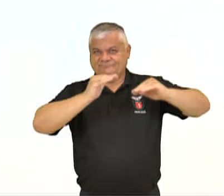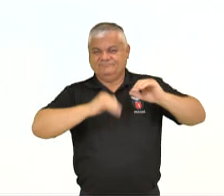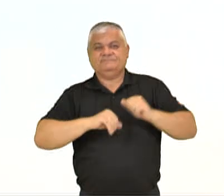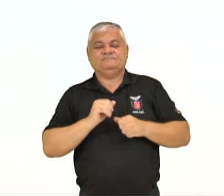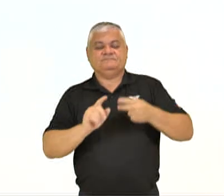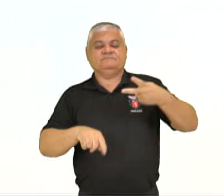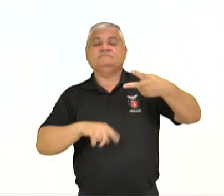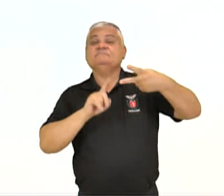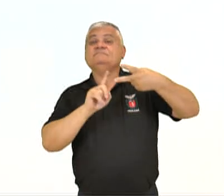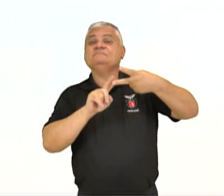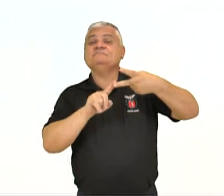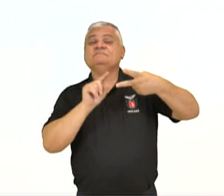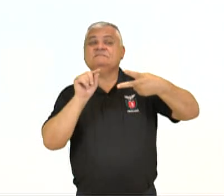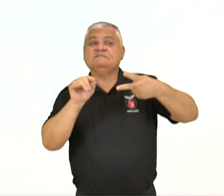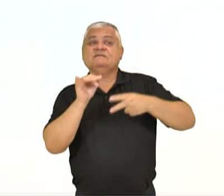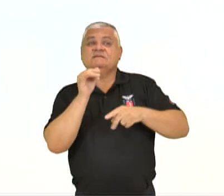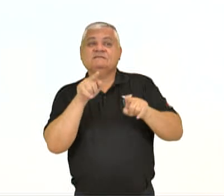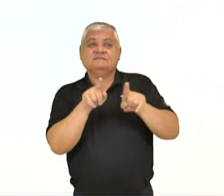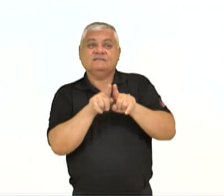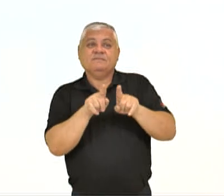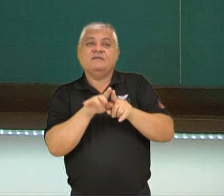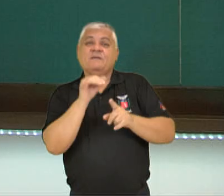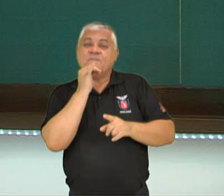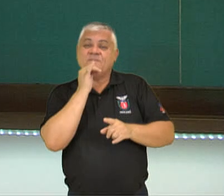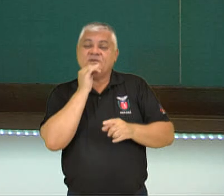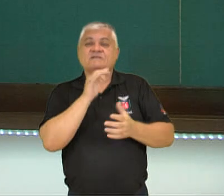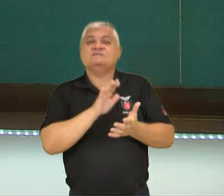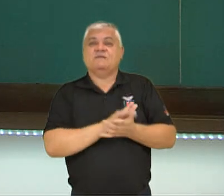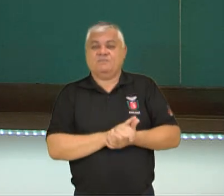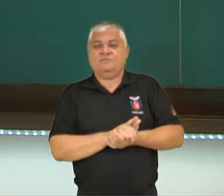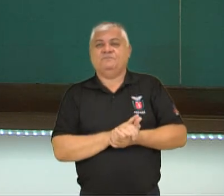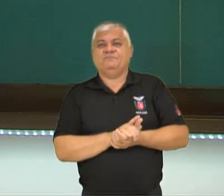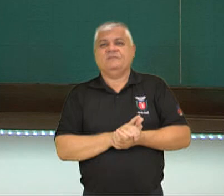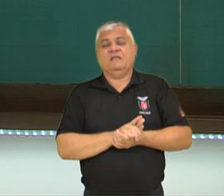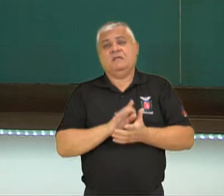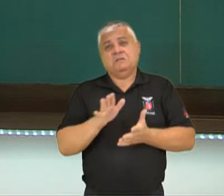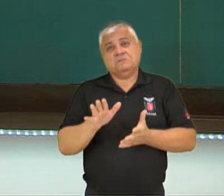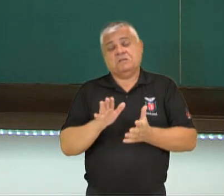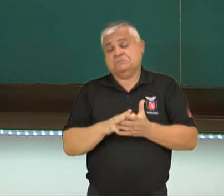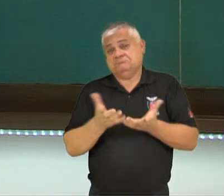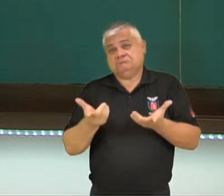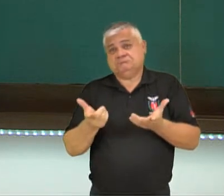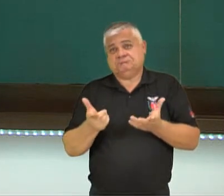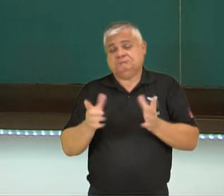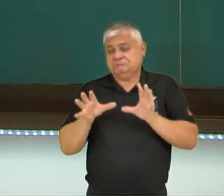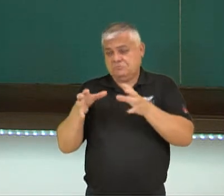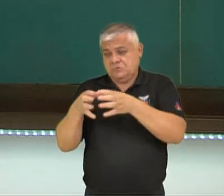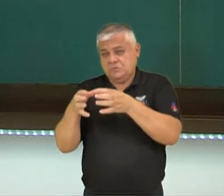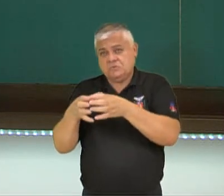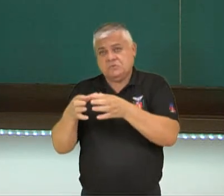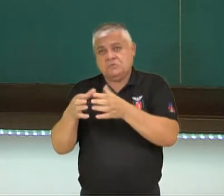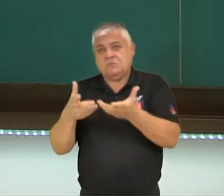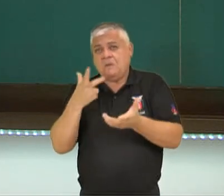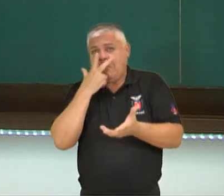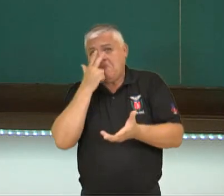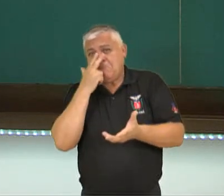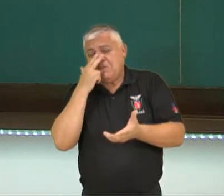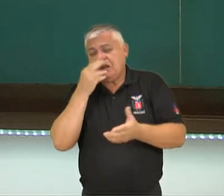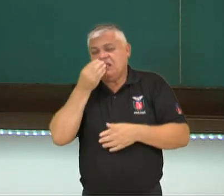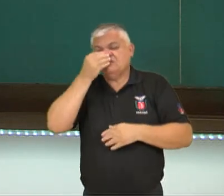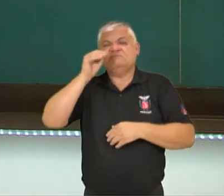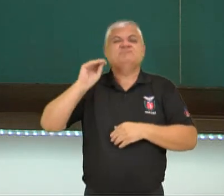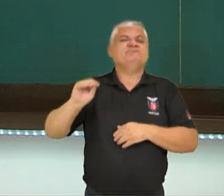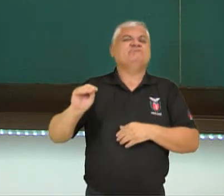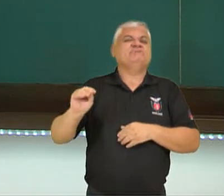contraposição dos interesses particulares em relação ao coletivo. Os bens coletivos, eles acabam sendo um pouco deixados